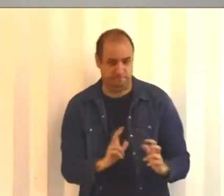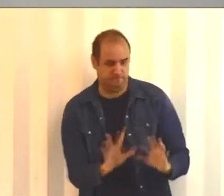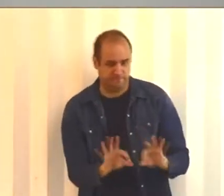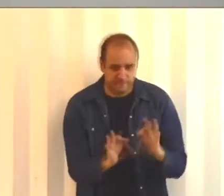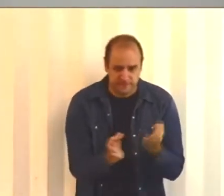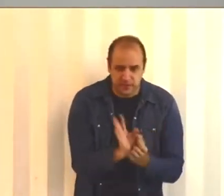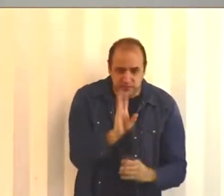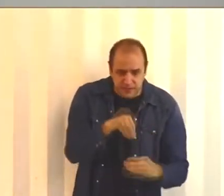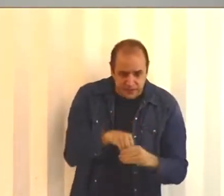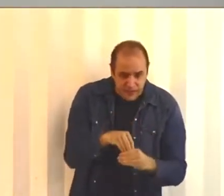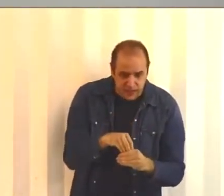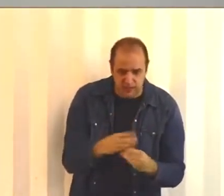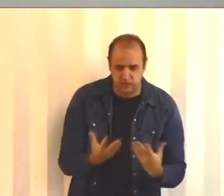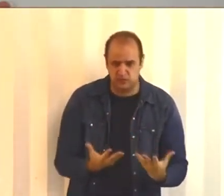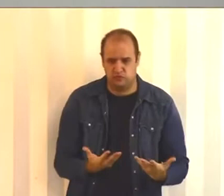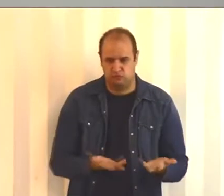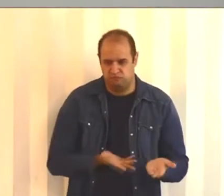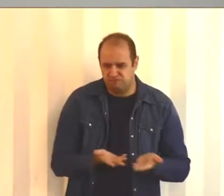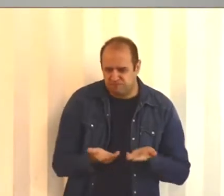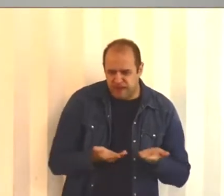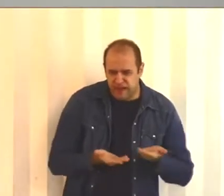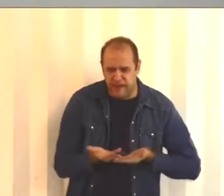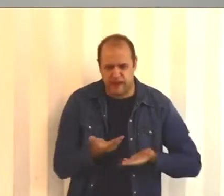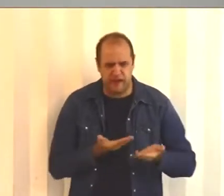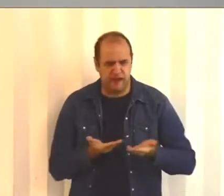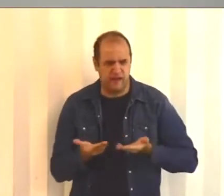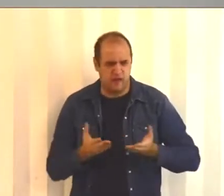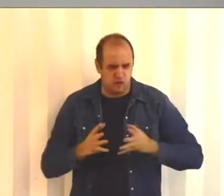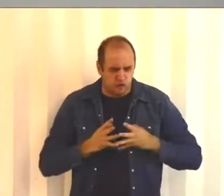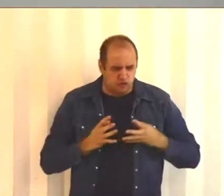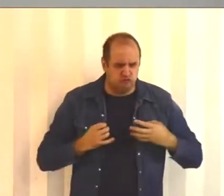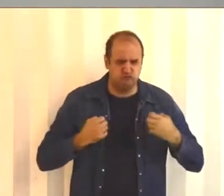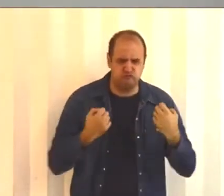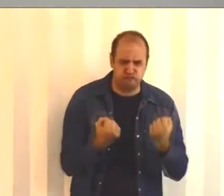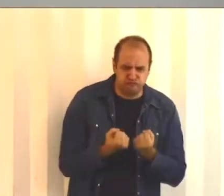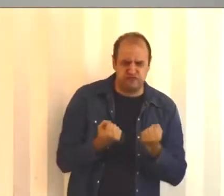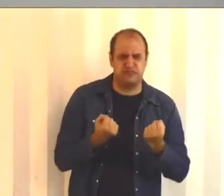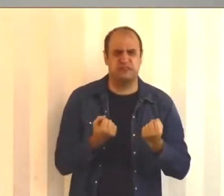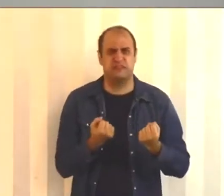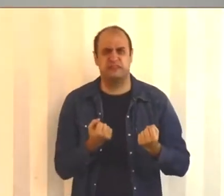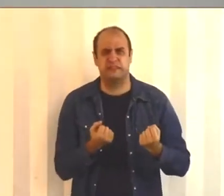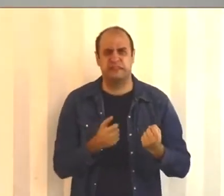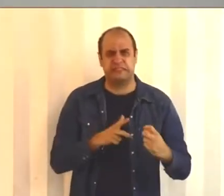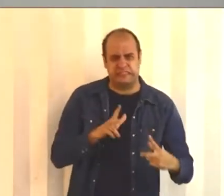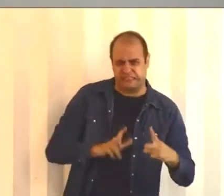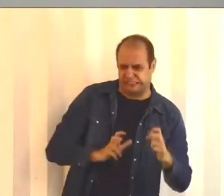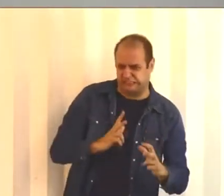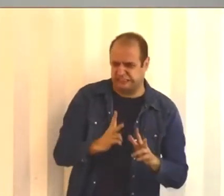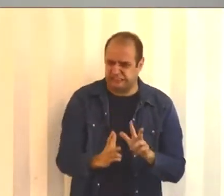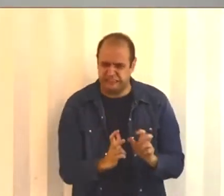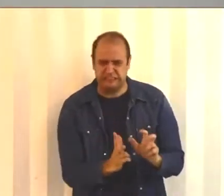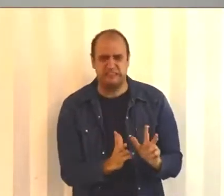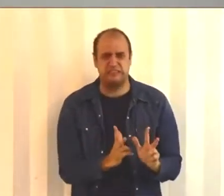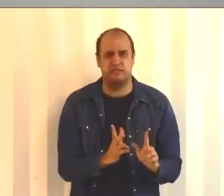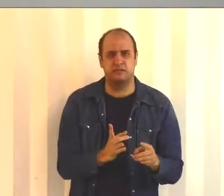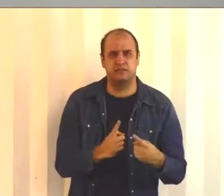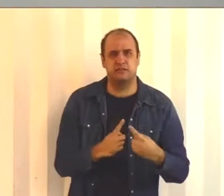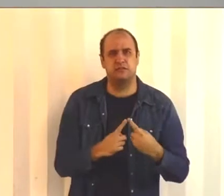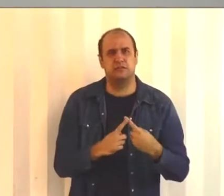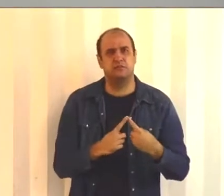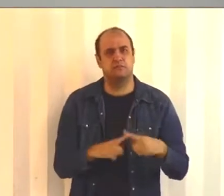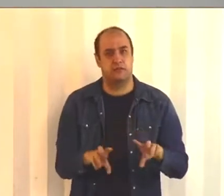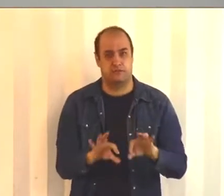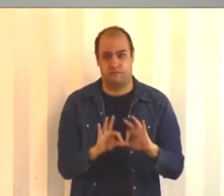da família e de alguma maneira empreendem esforços para fragilizá-la, mas ela só não